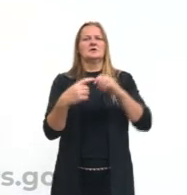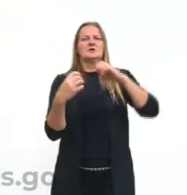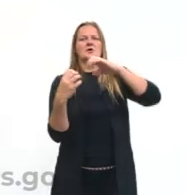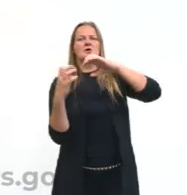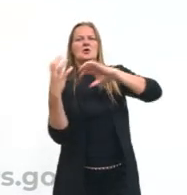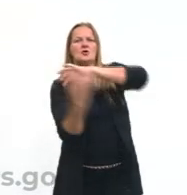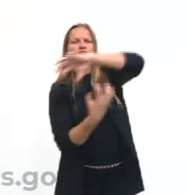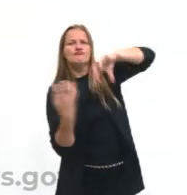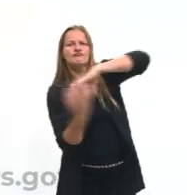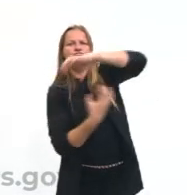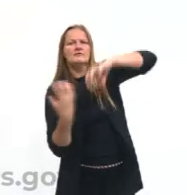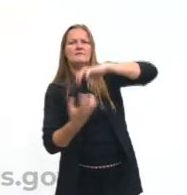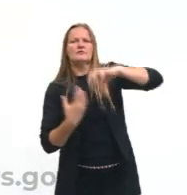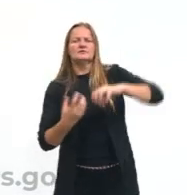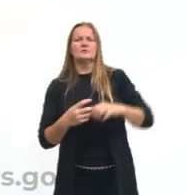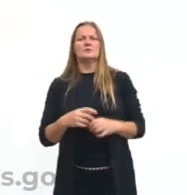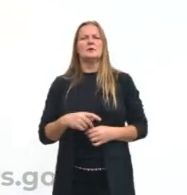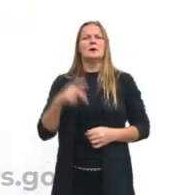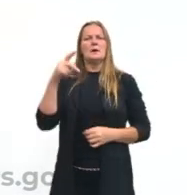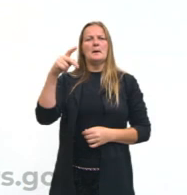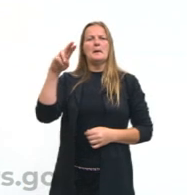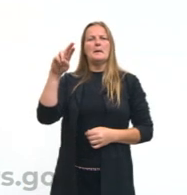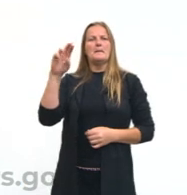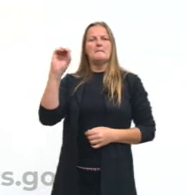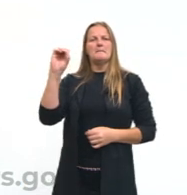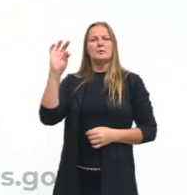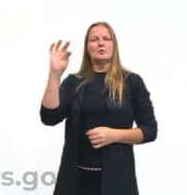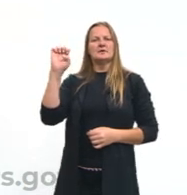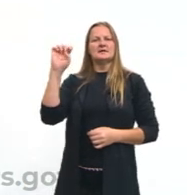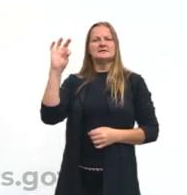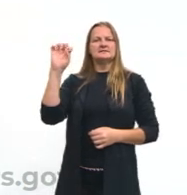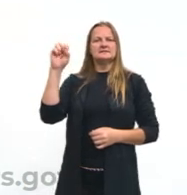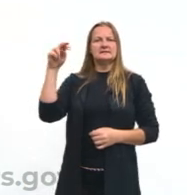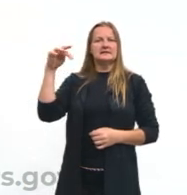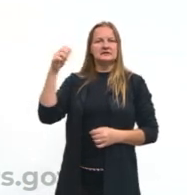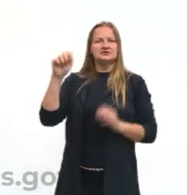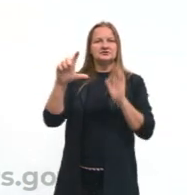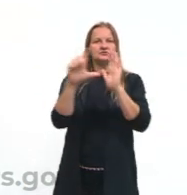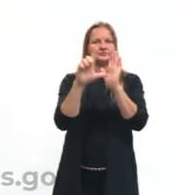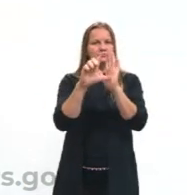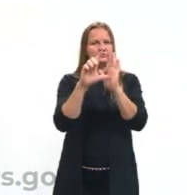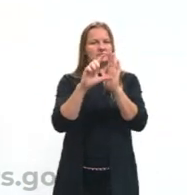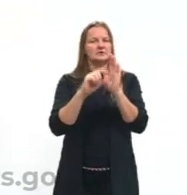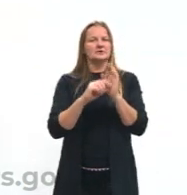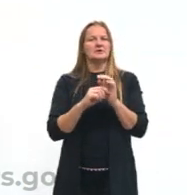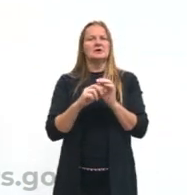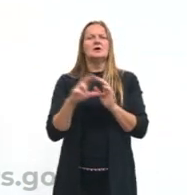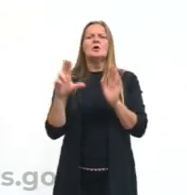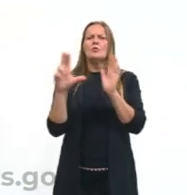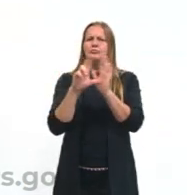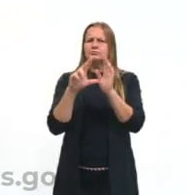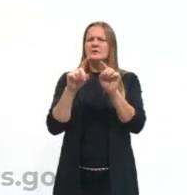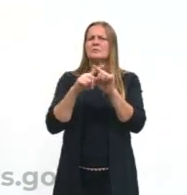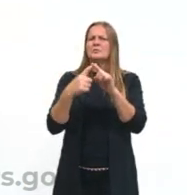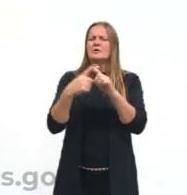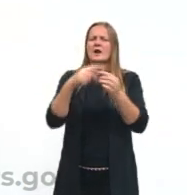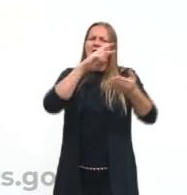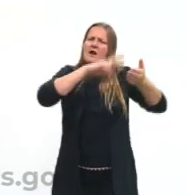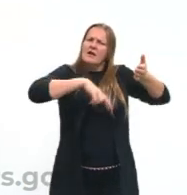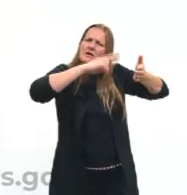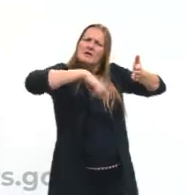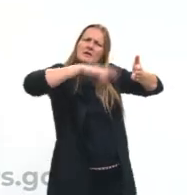revoluções a revolução protestante é muito importante o Lutero traz uma outra perspectiva principalmente a questão da leitura